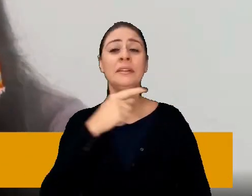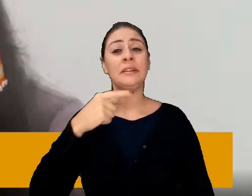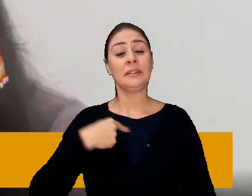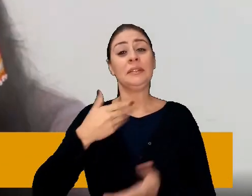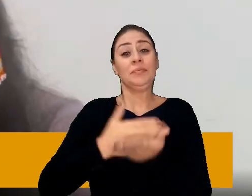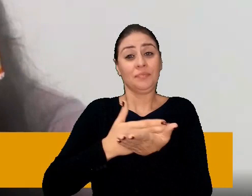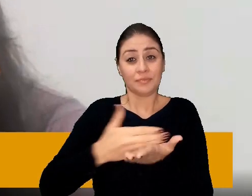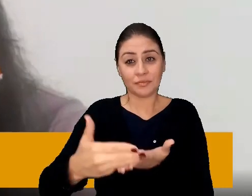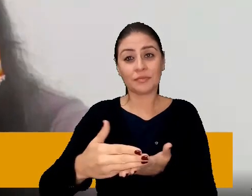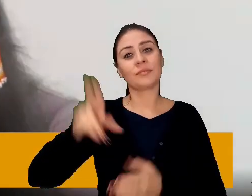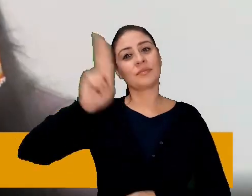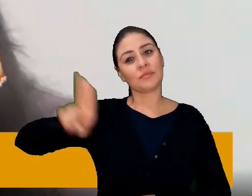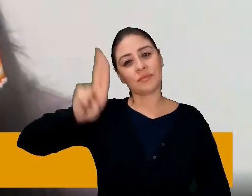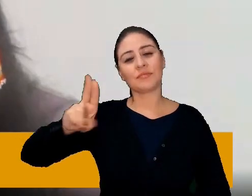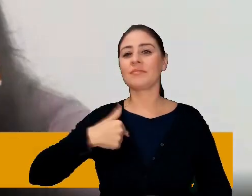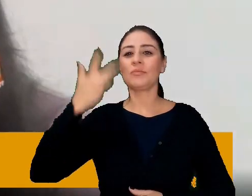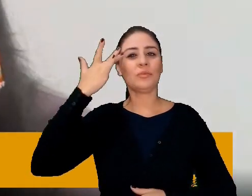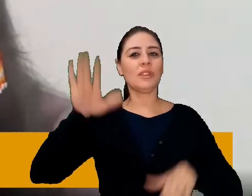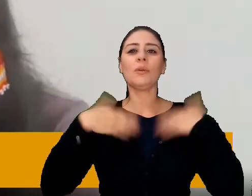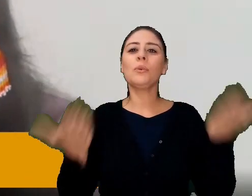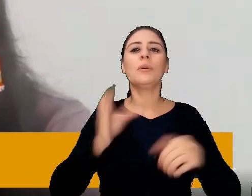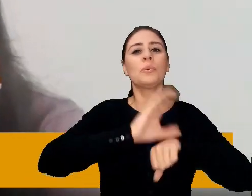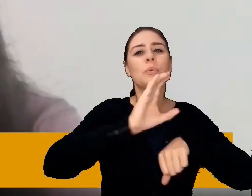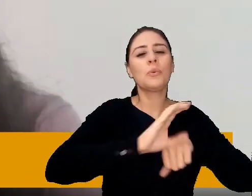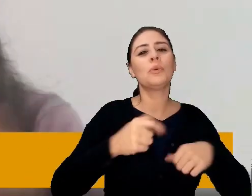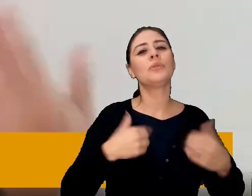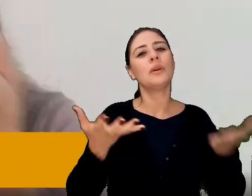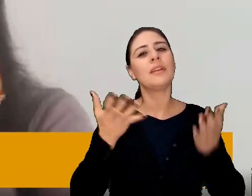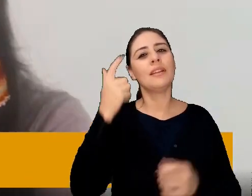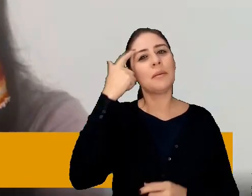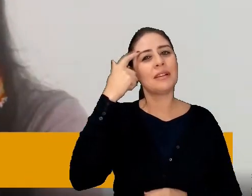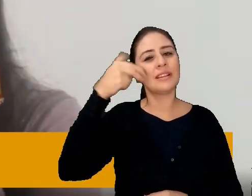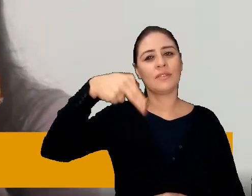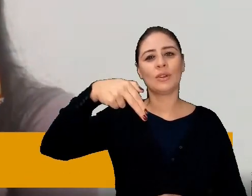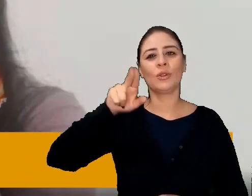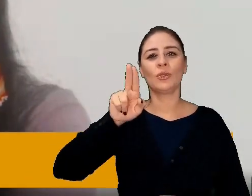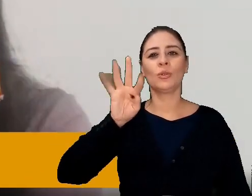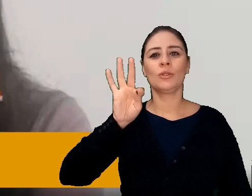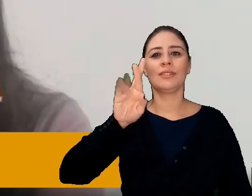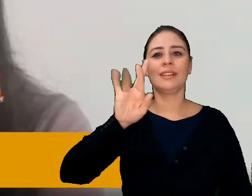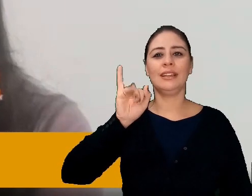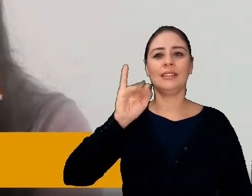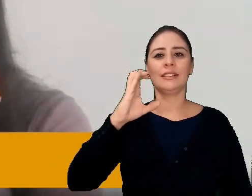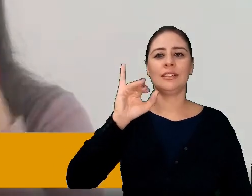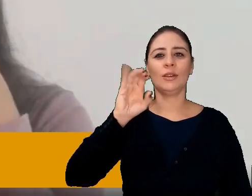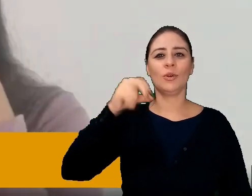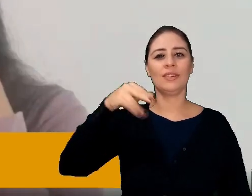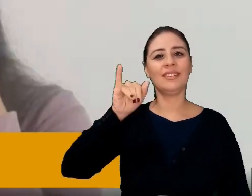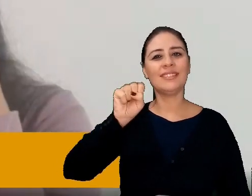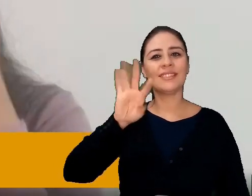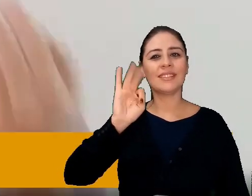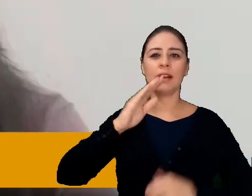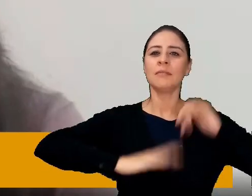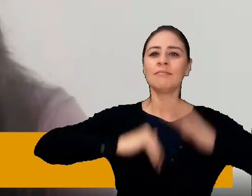eu entrei, eu falei assim, eu não sei o curso que eu quero fazer, eu queria ser muito nutricionista, eu tinha uma ideia assim que... eu tinha